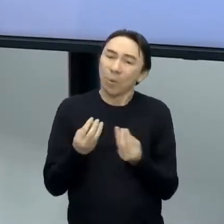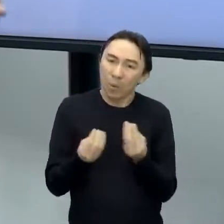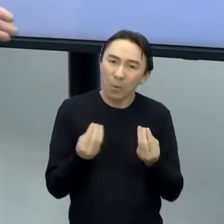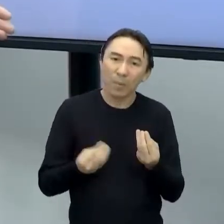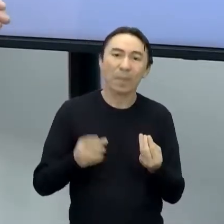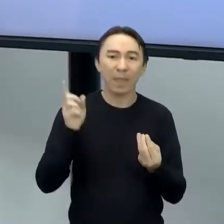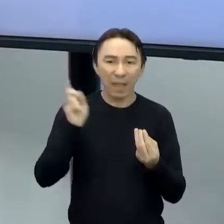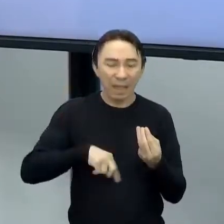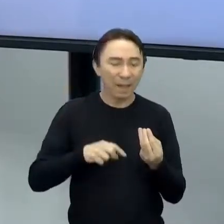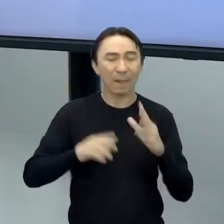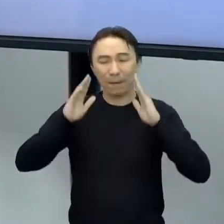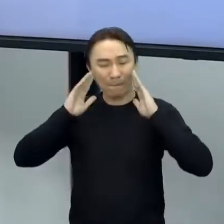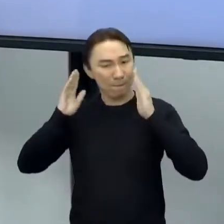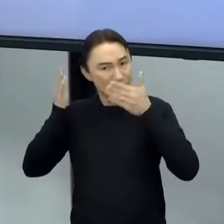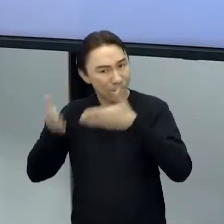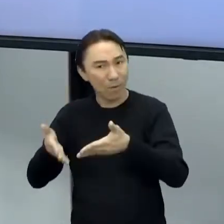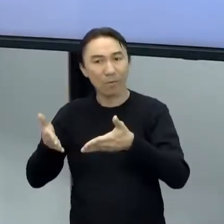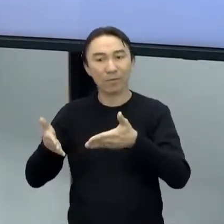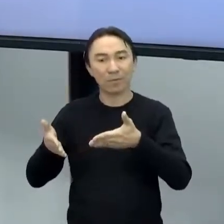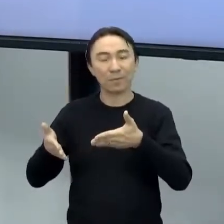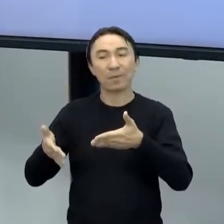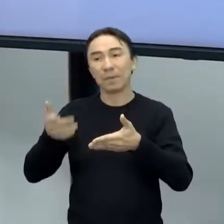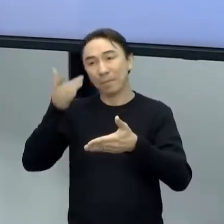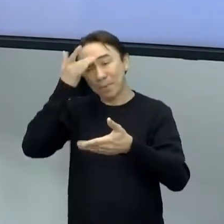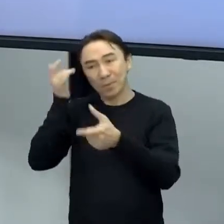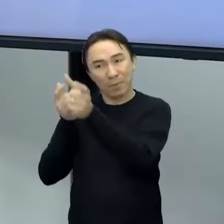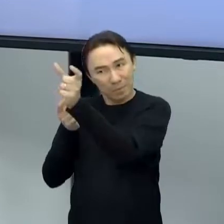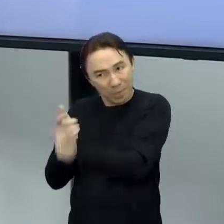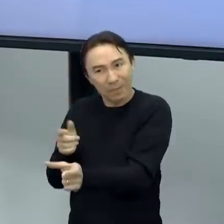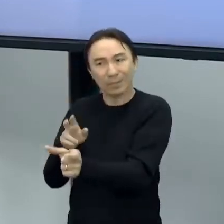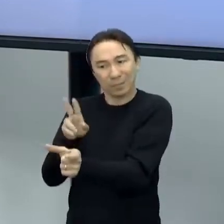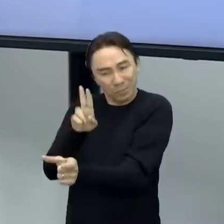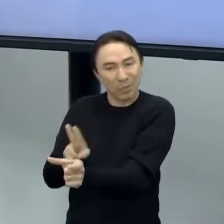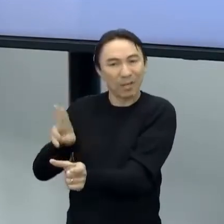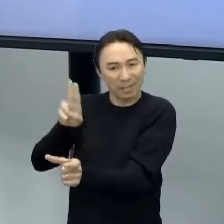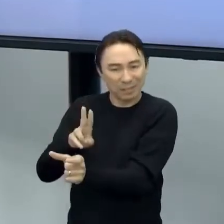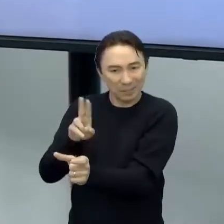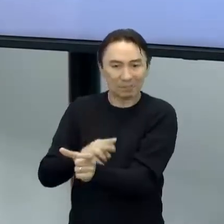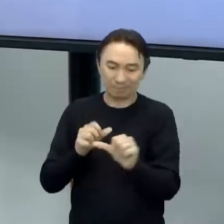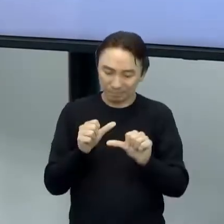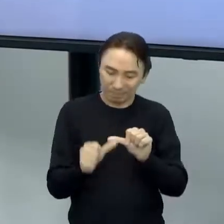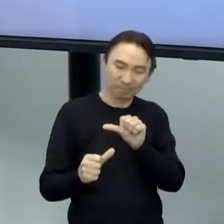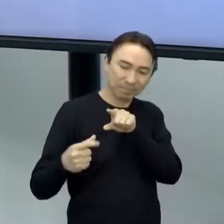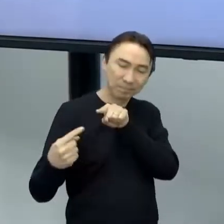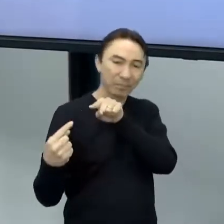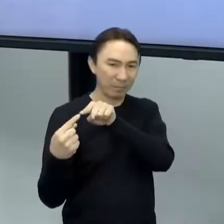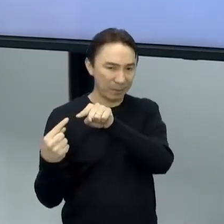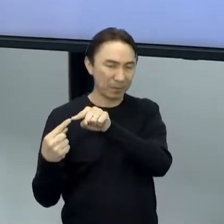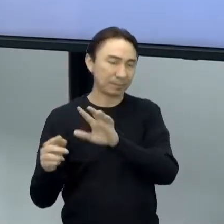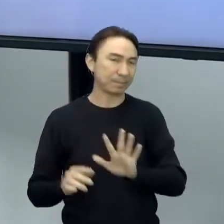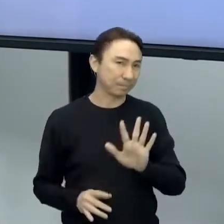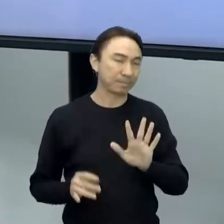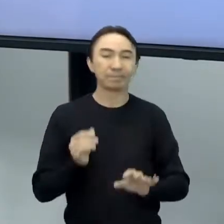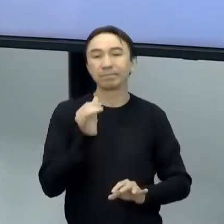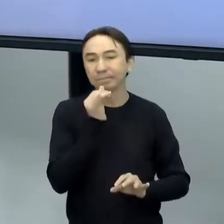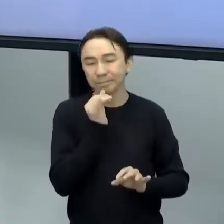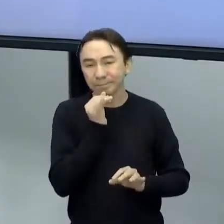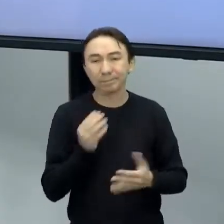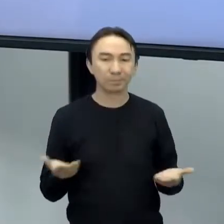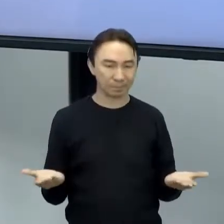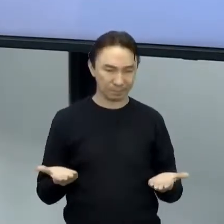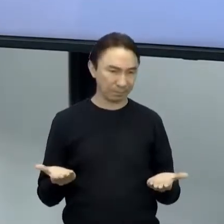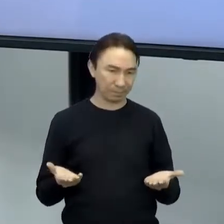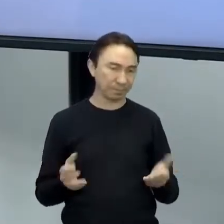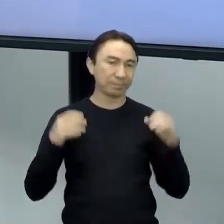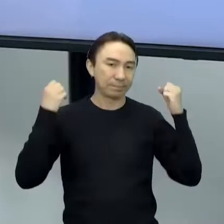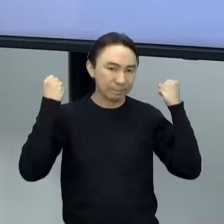centrada no usuário. Então, eu vou fazer algo determinado para aquela pessoa. Vou trazer um pouquinho para a aula de educação física.